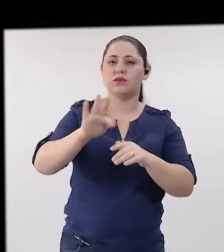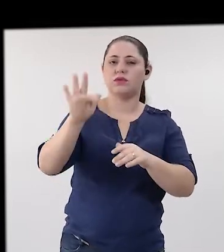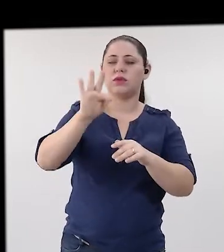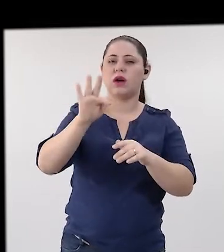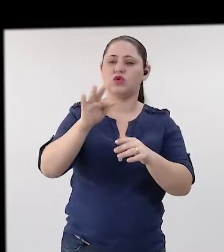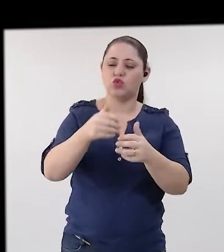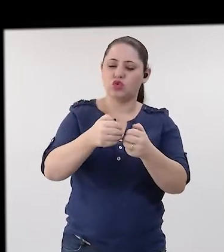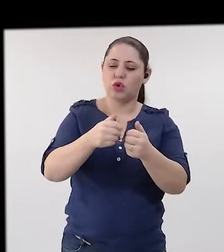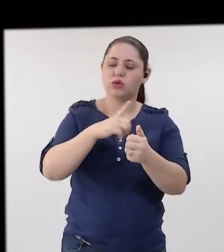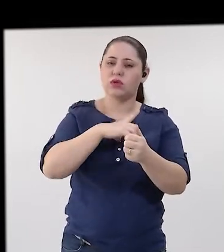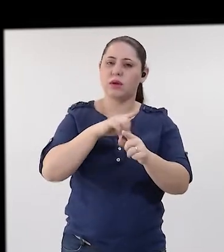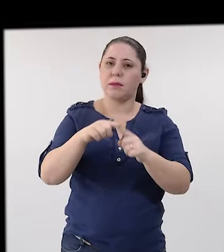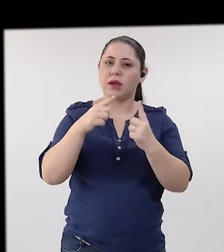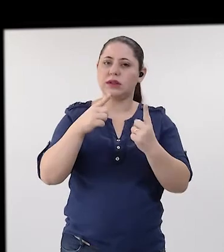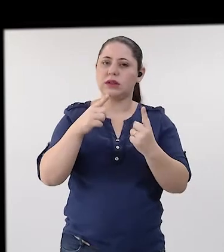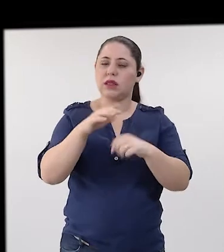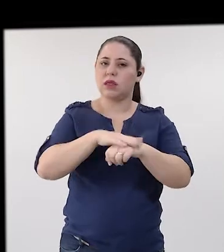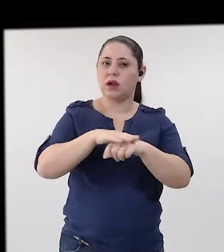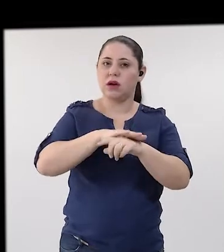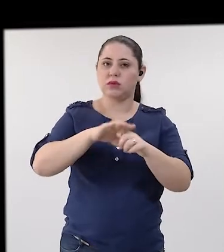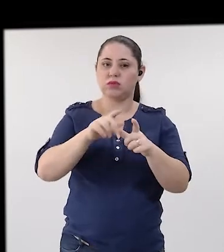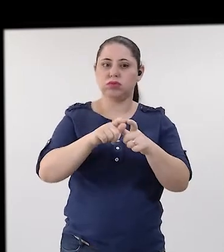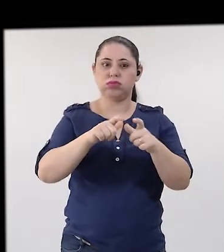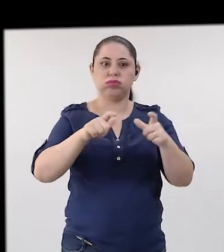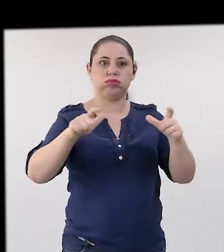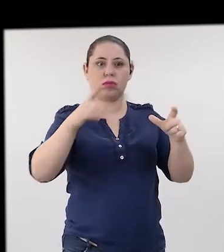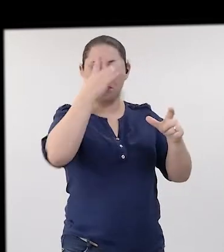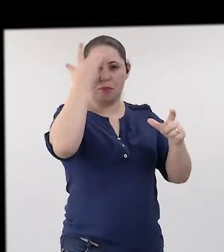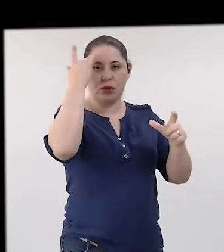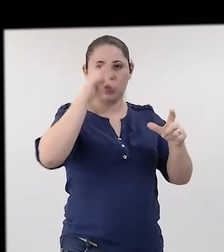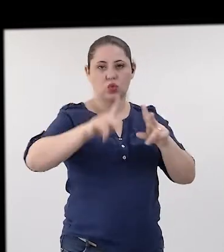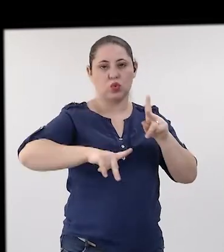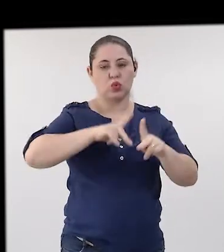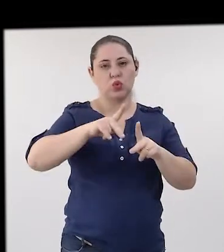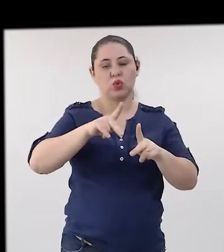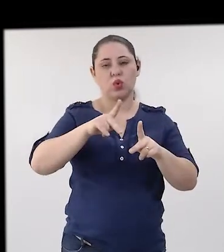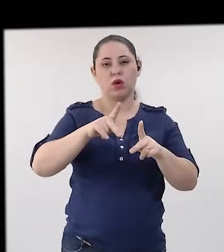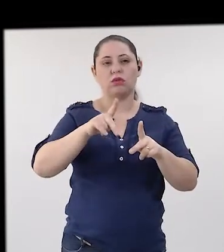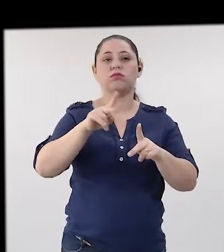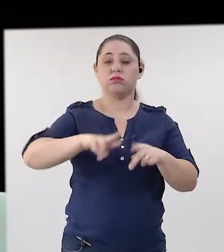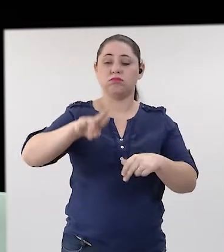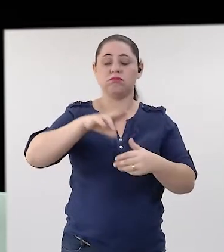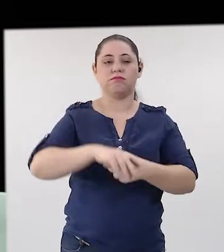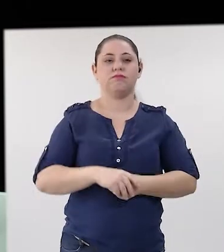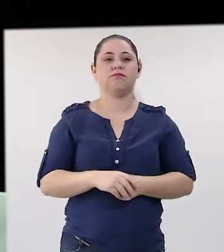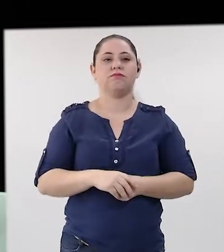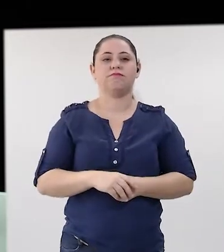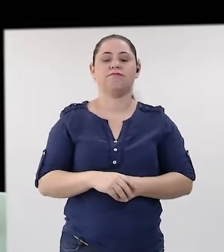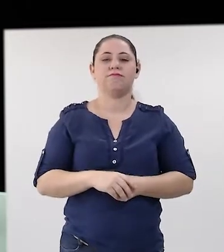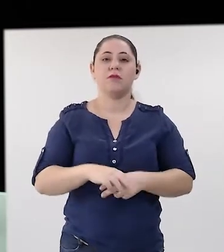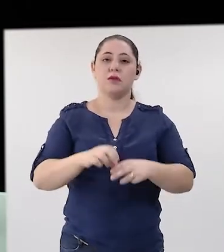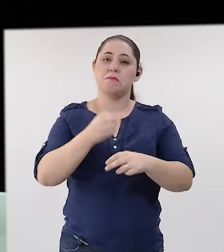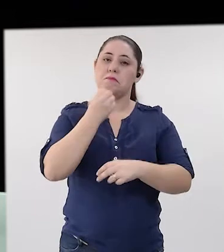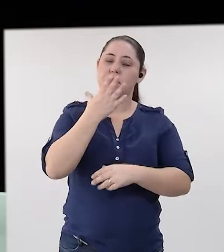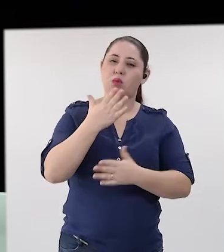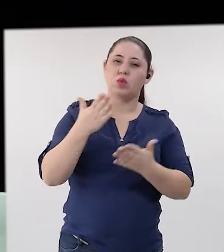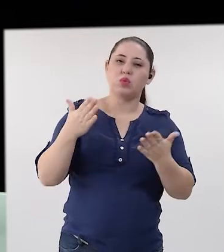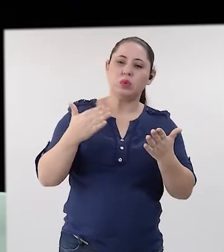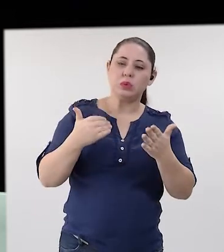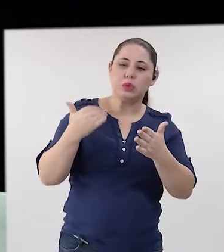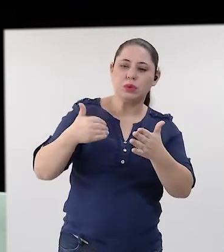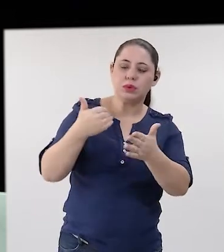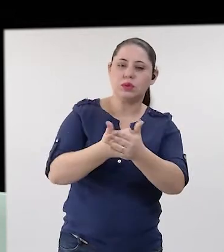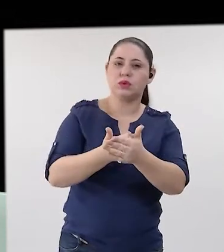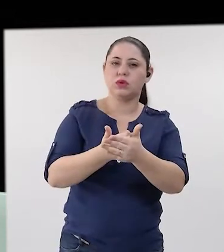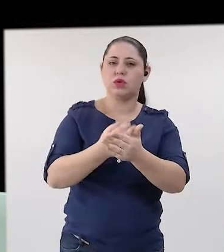mas nada que realmente atingisse um público muito grande que fosse utilizar. Bom, partindo disso, então,